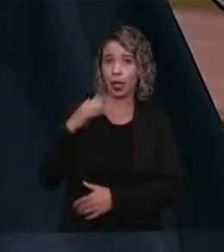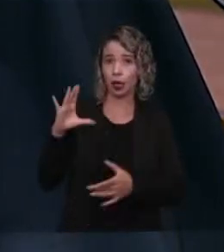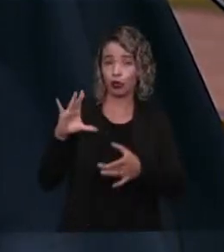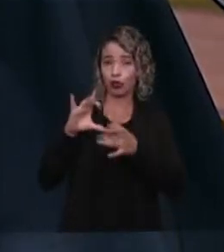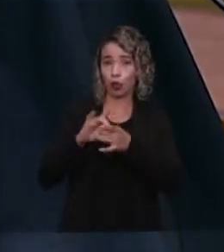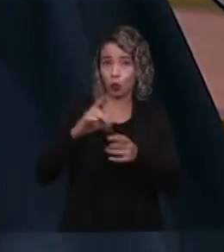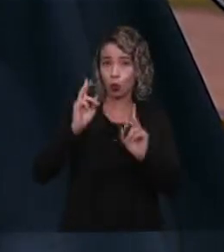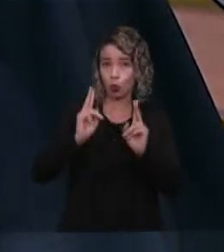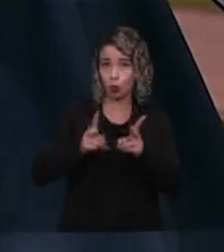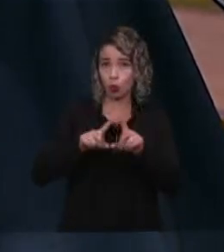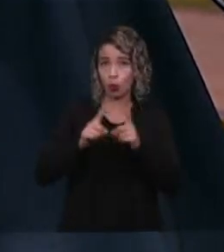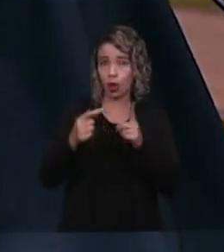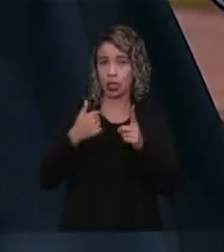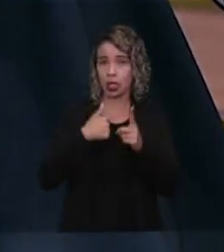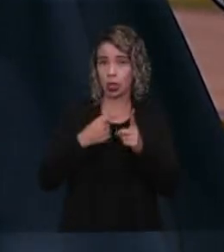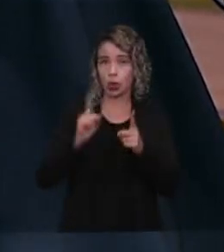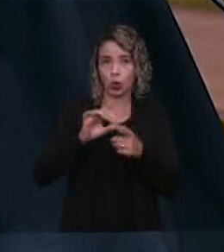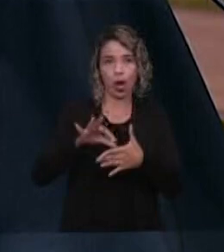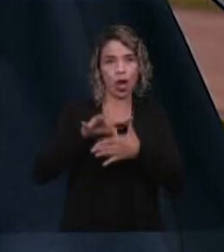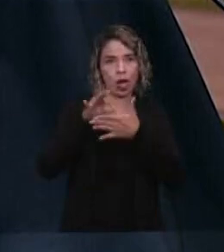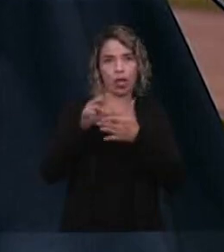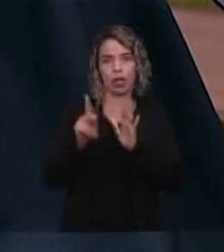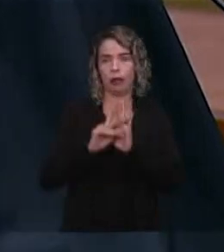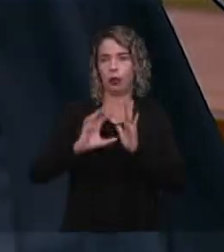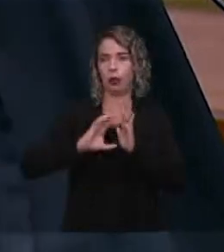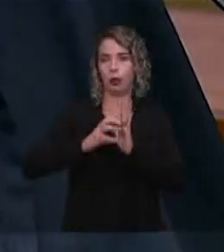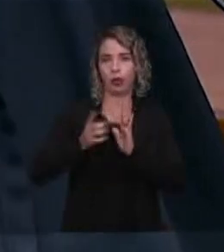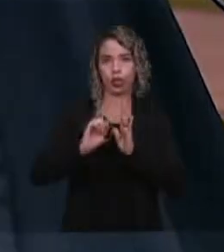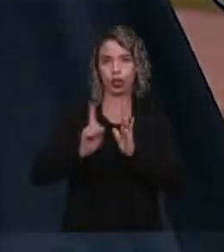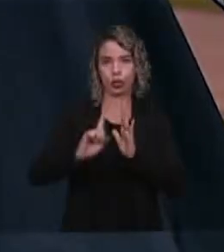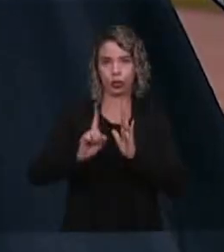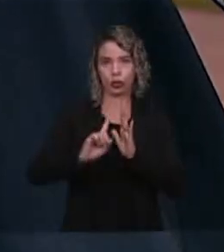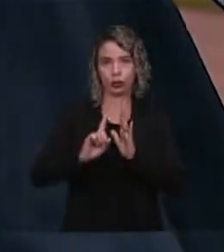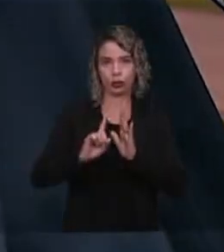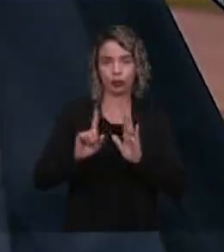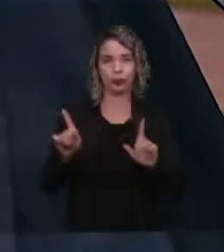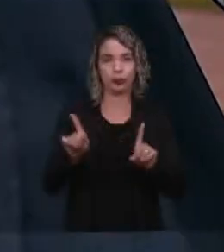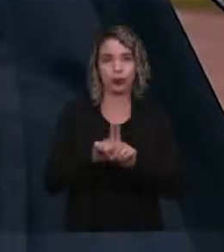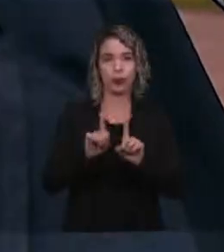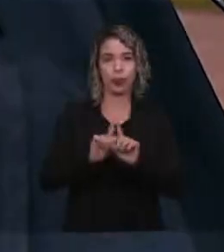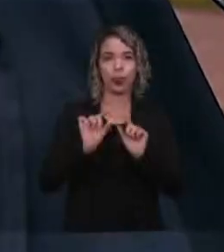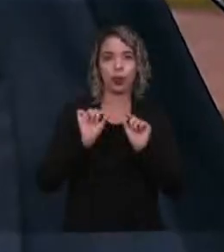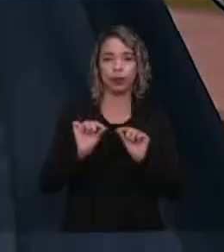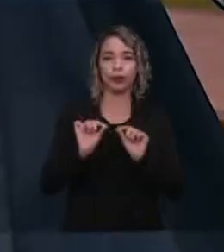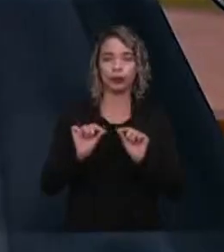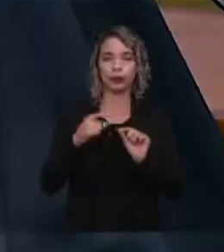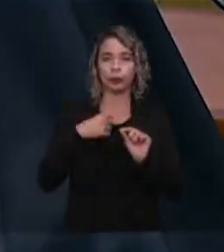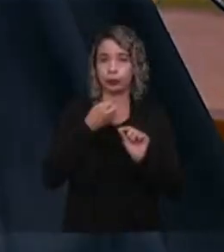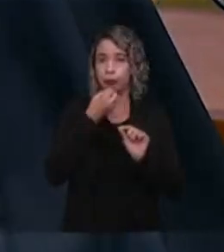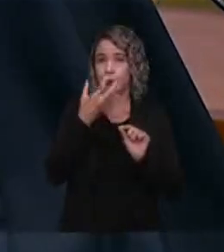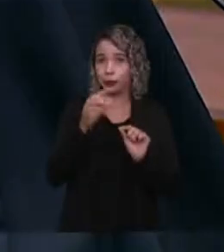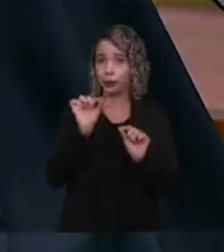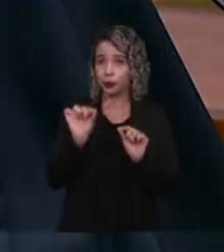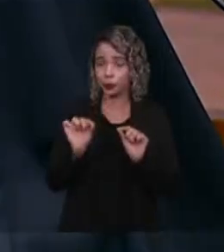filiado no momento, embora não fosse eu o líder do partido. E acrescenta o réu no seu